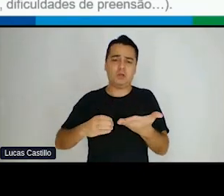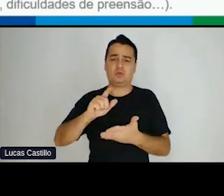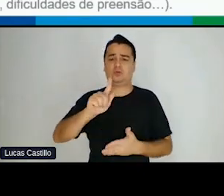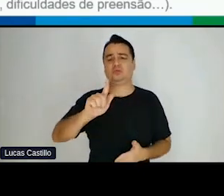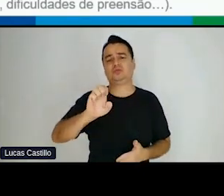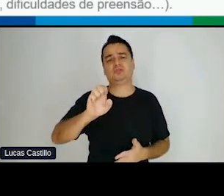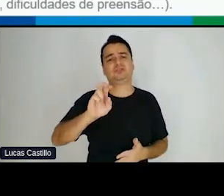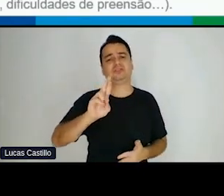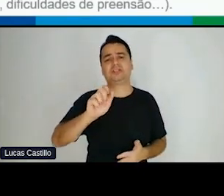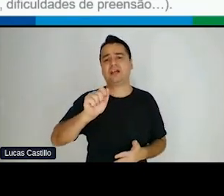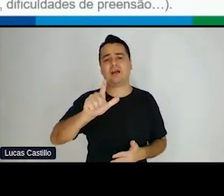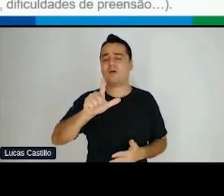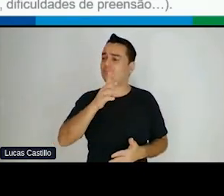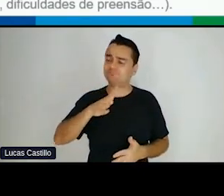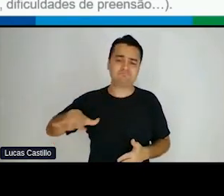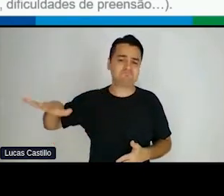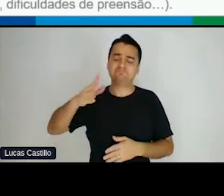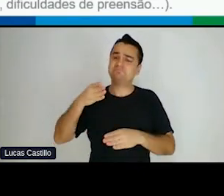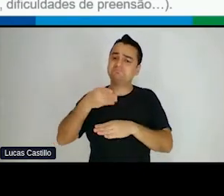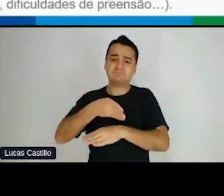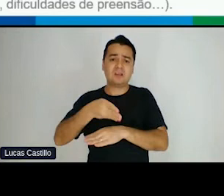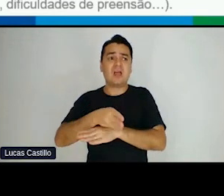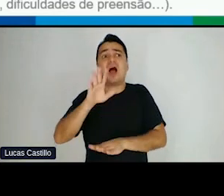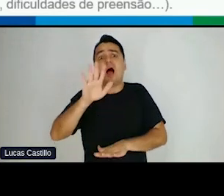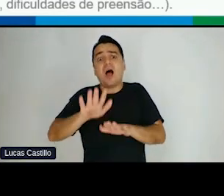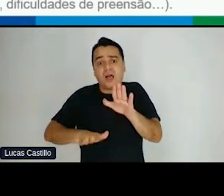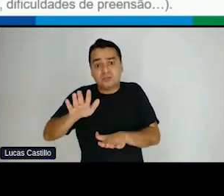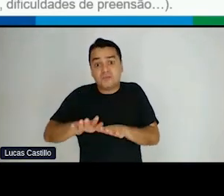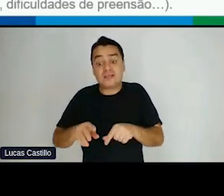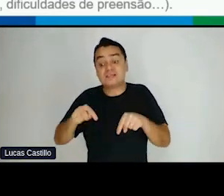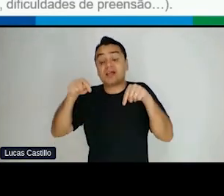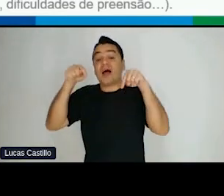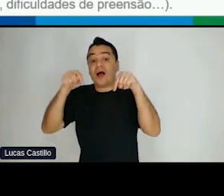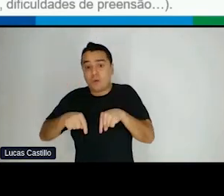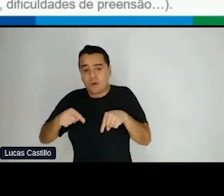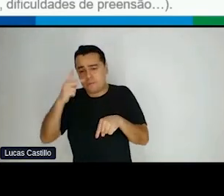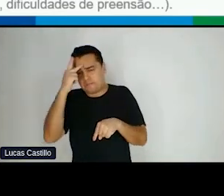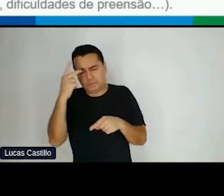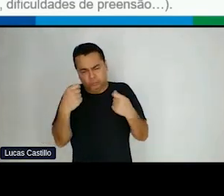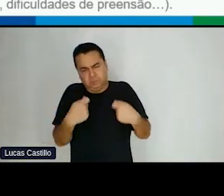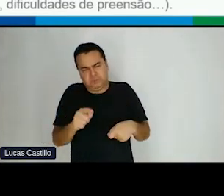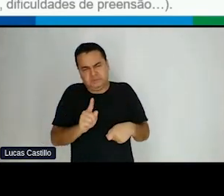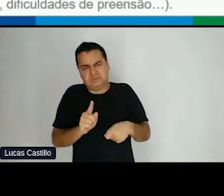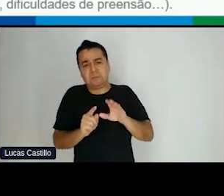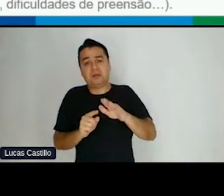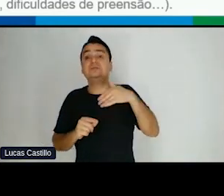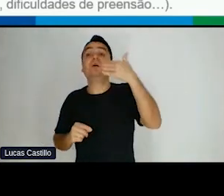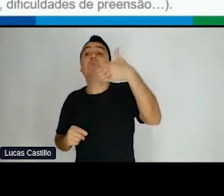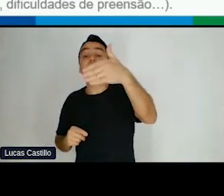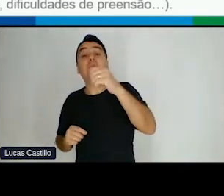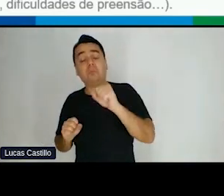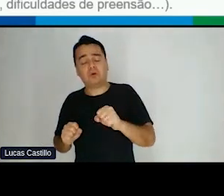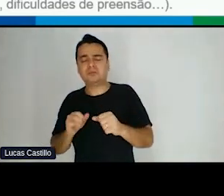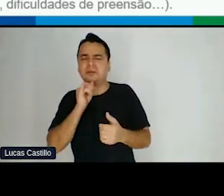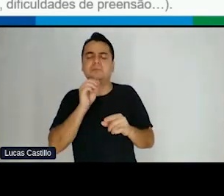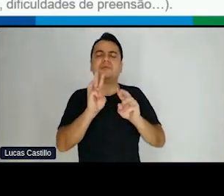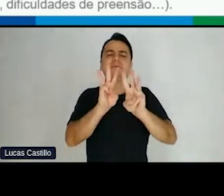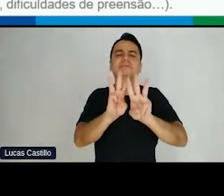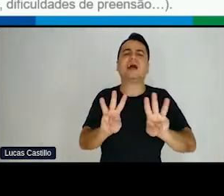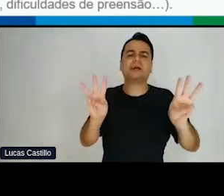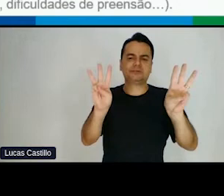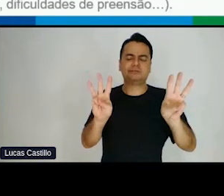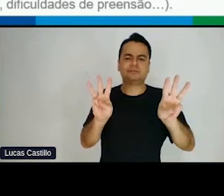que agora não está, né, necessitando de uma dessas ferramentas, mas que seja mais fácil e gostoso usar um site, né? Ninguém gosta de entrar